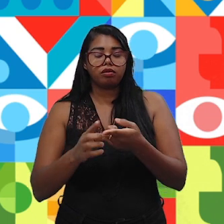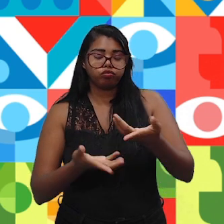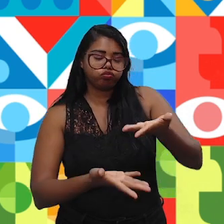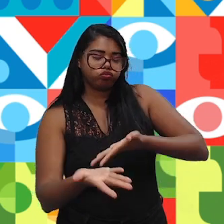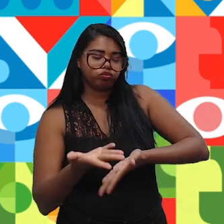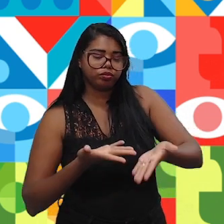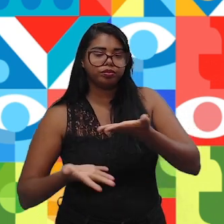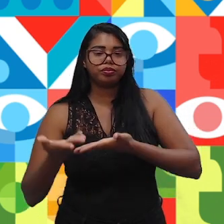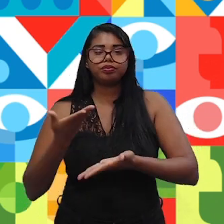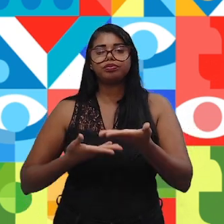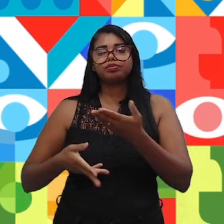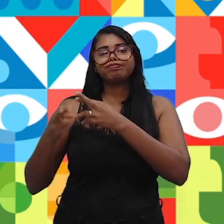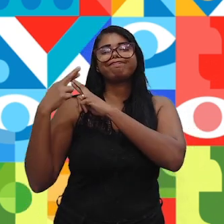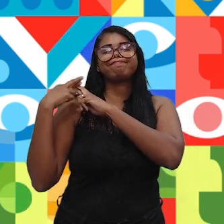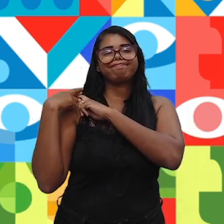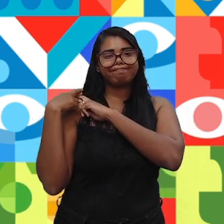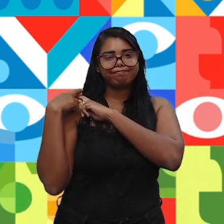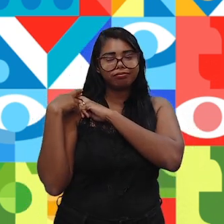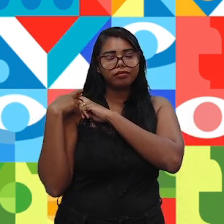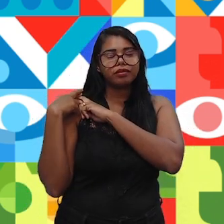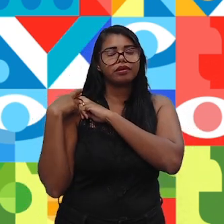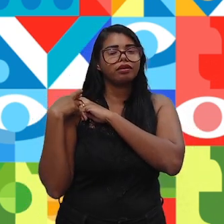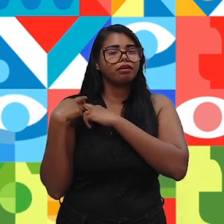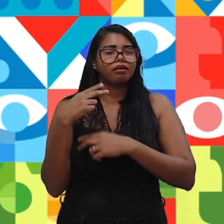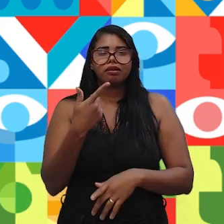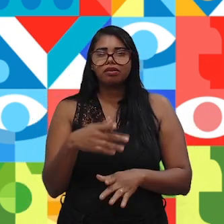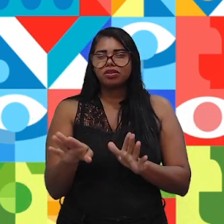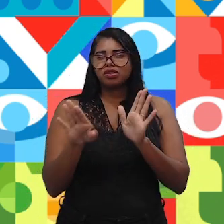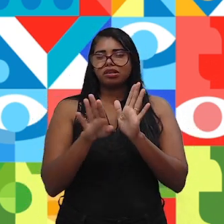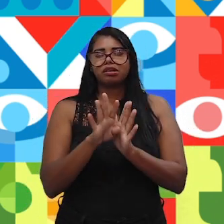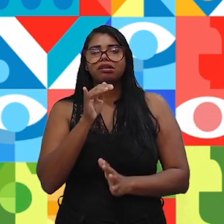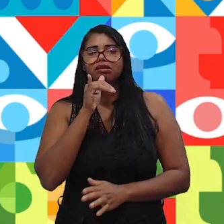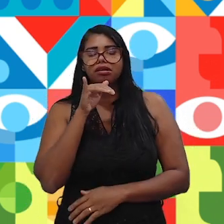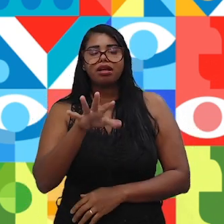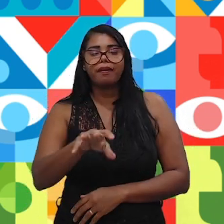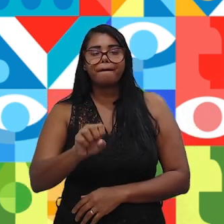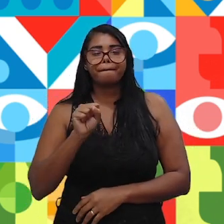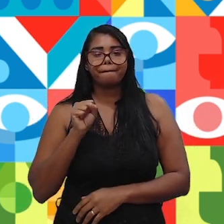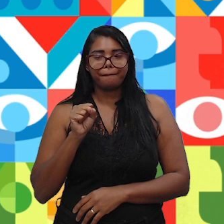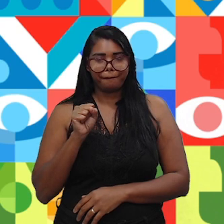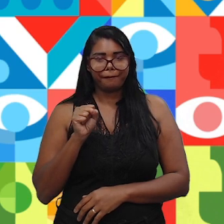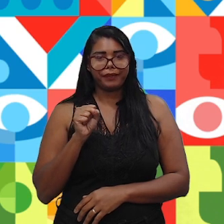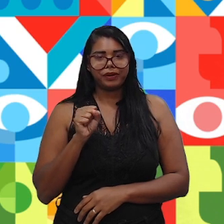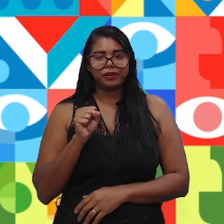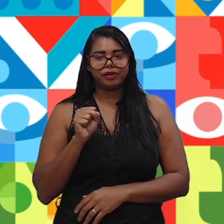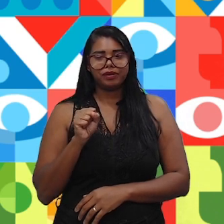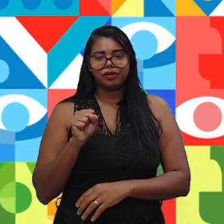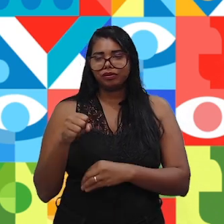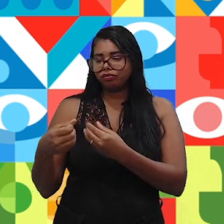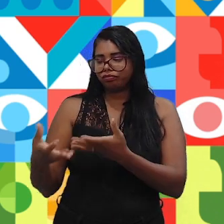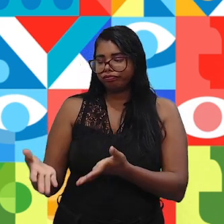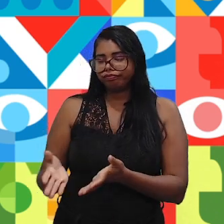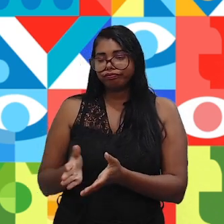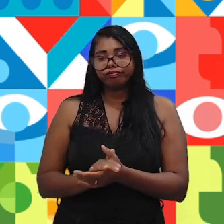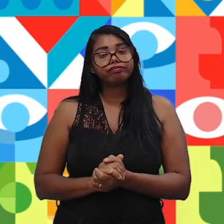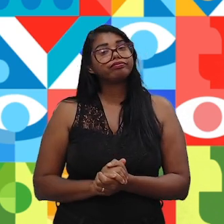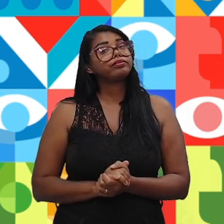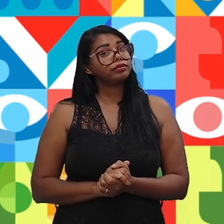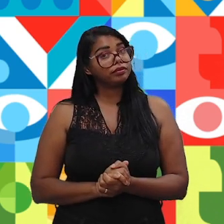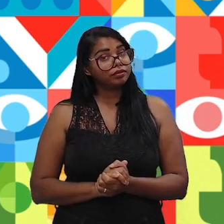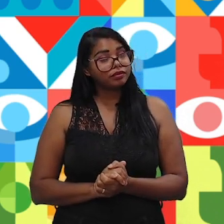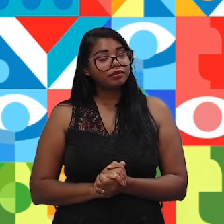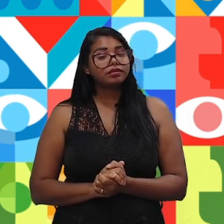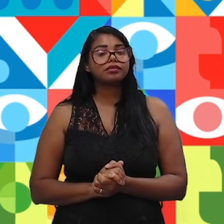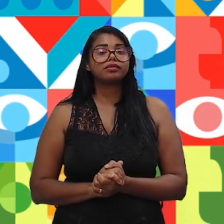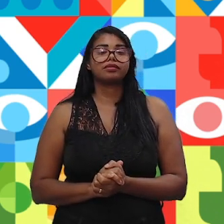manuseados com muita responsabilidade, gente. Não é chegar, pegar e deixar de qualquer jeito, se alimentar numa